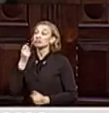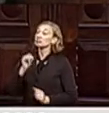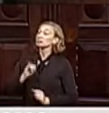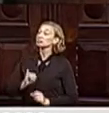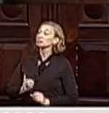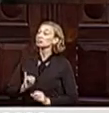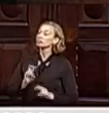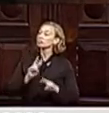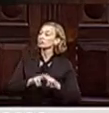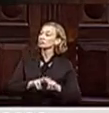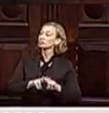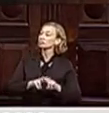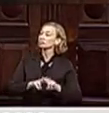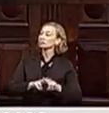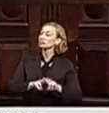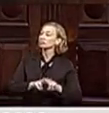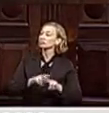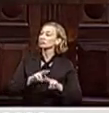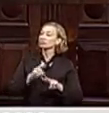E o presidente da Câmara,